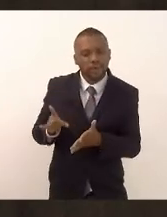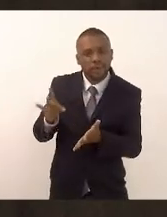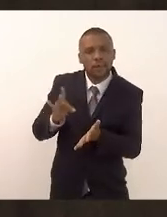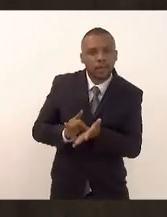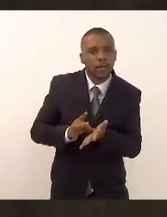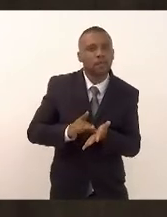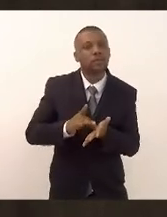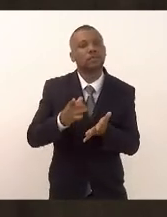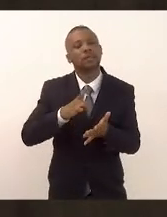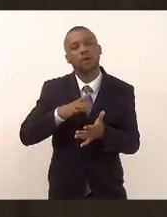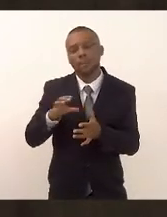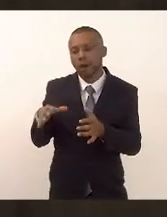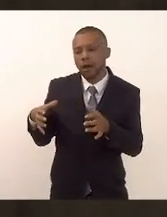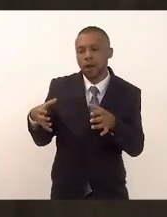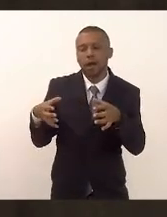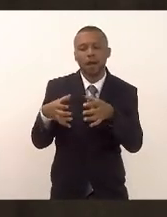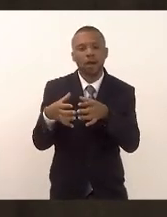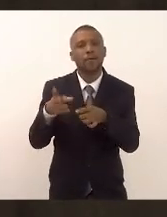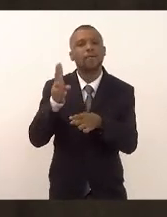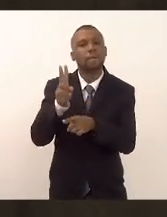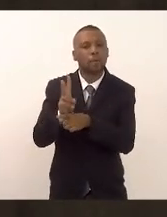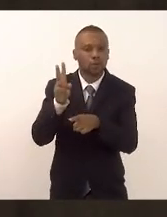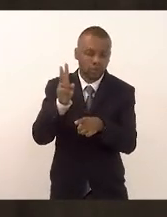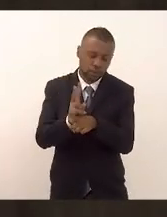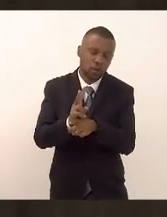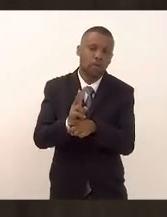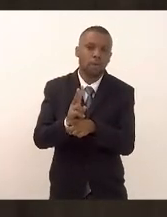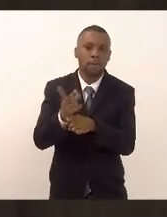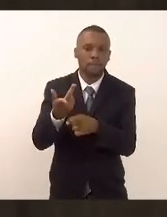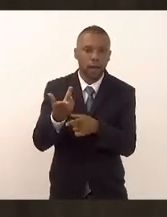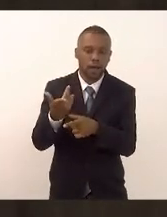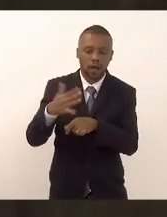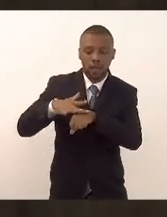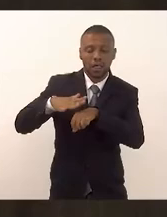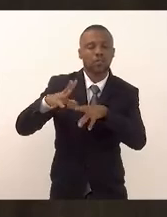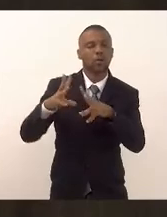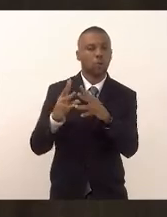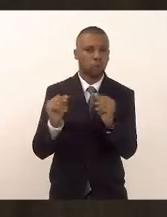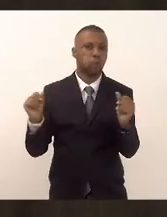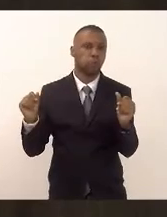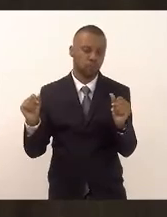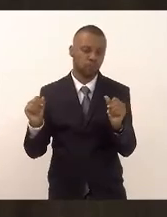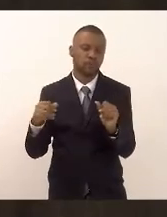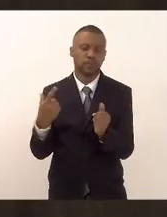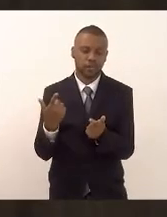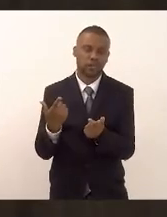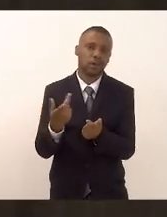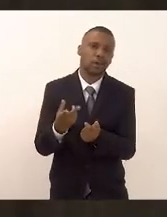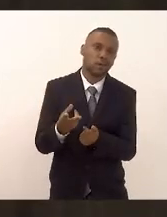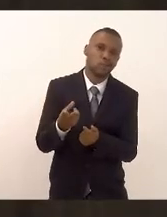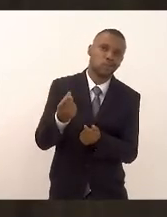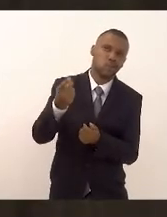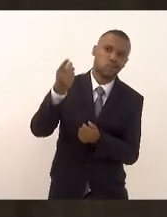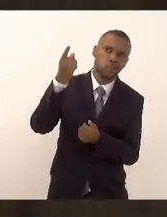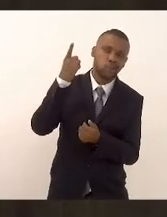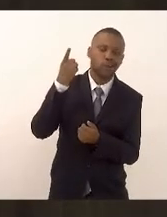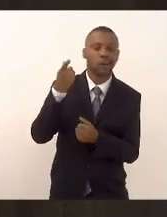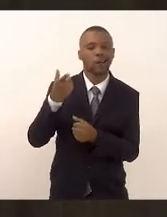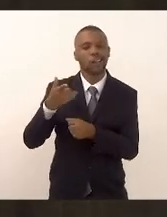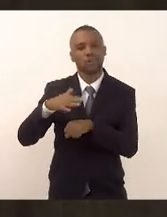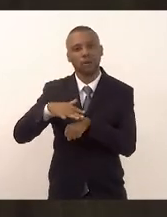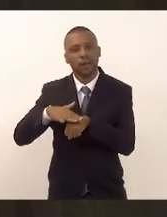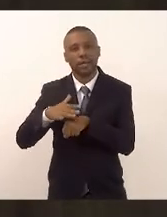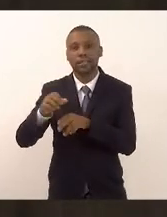de uma rede de proteção para vencer essa doença, que em muito deixou de ser aquela doença romântica do